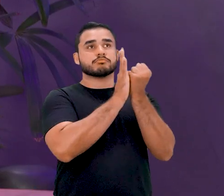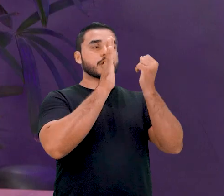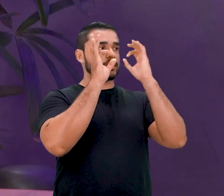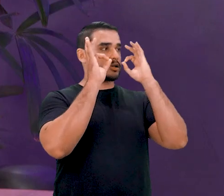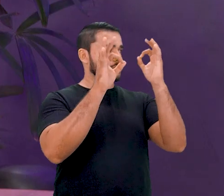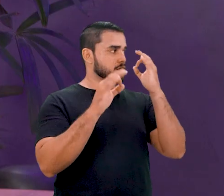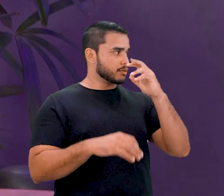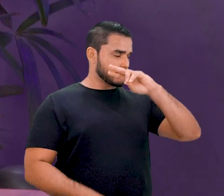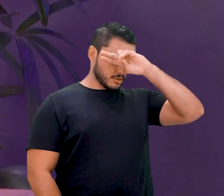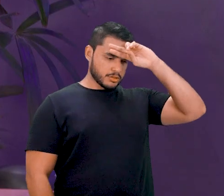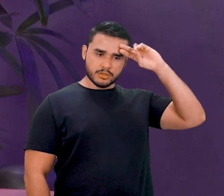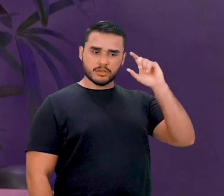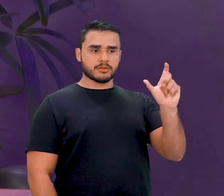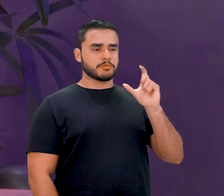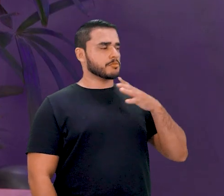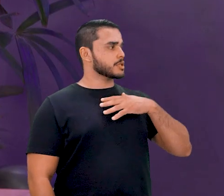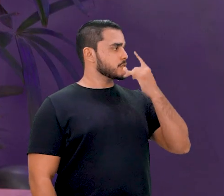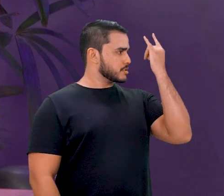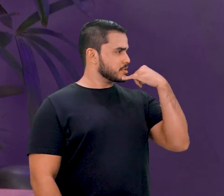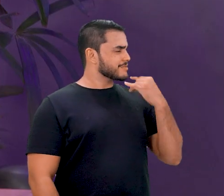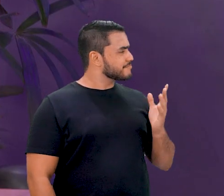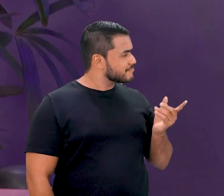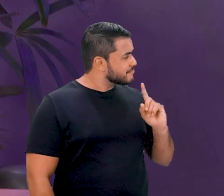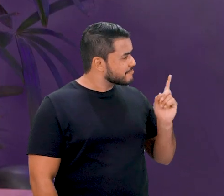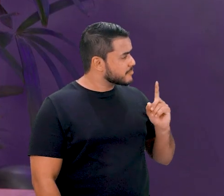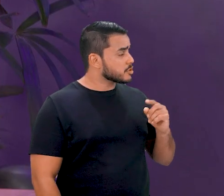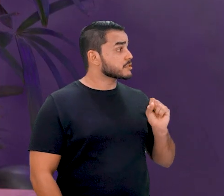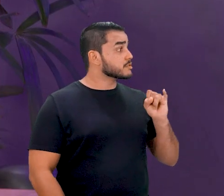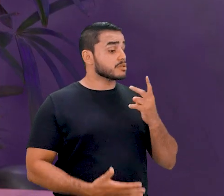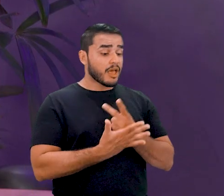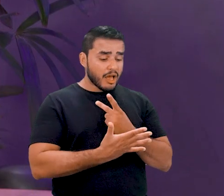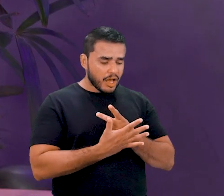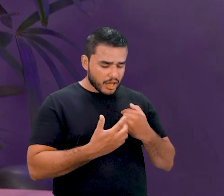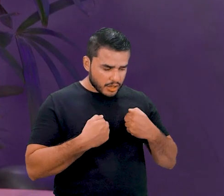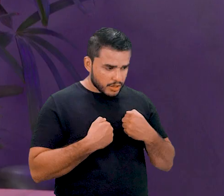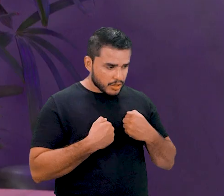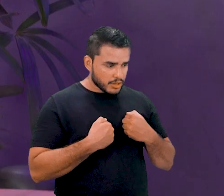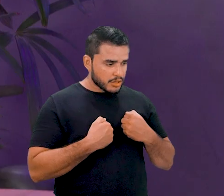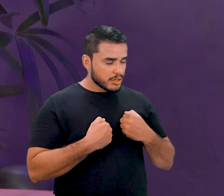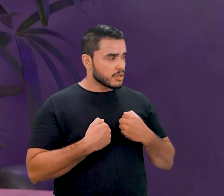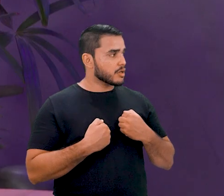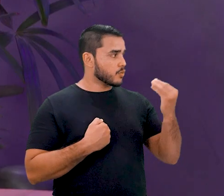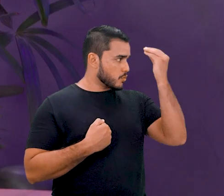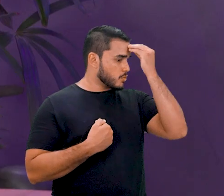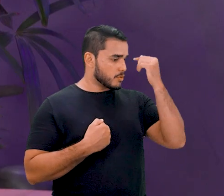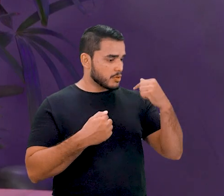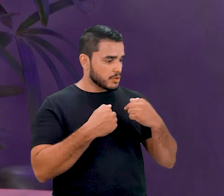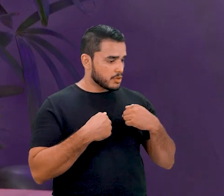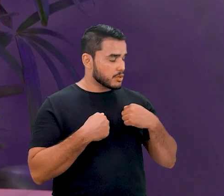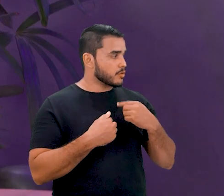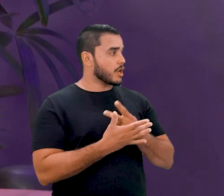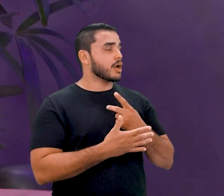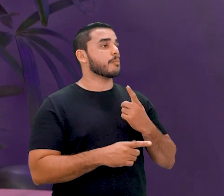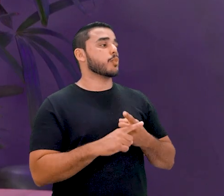as pessoas esqueçam da minha cegueira. Mas se eu errar, não é porque eu sou uma pessoa cega. É porque eu sou um ser humano. Então,